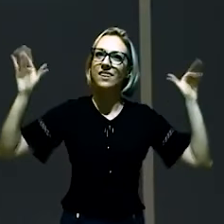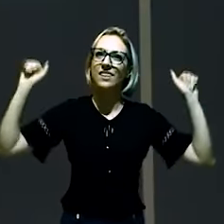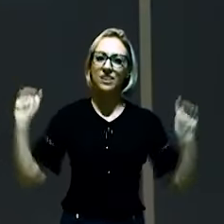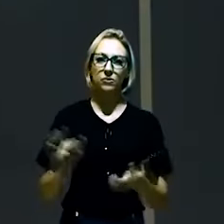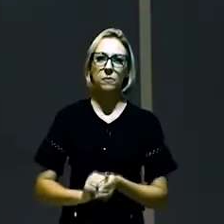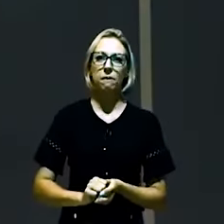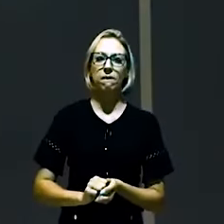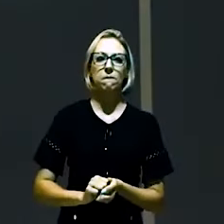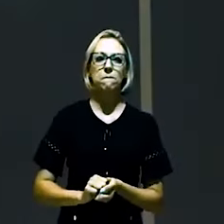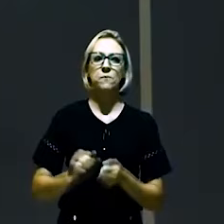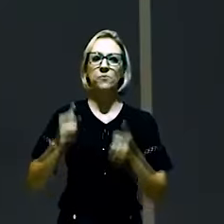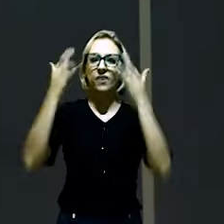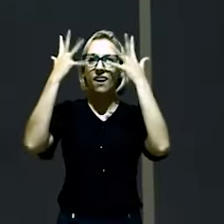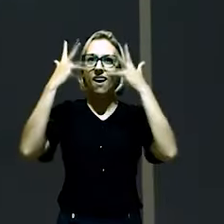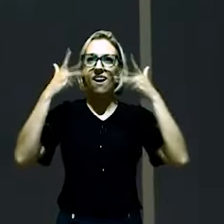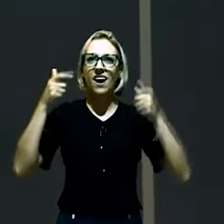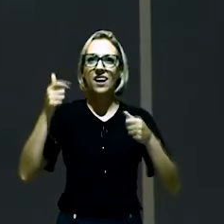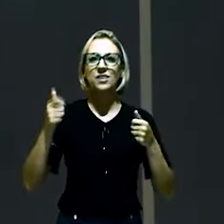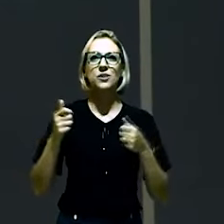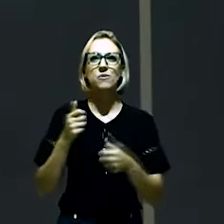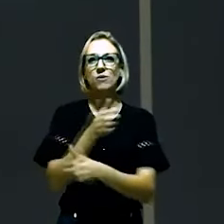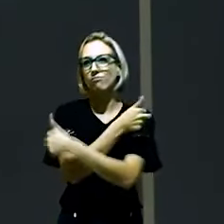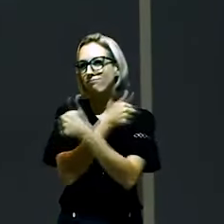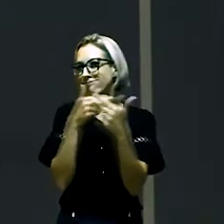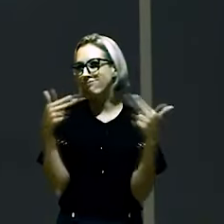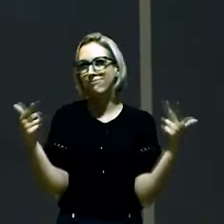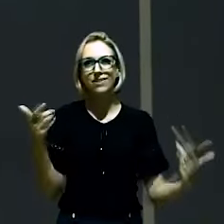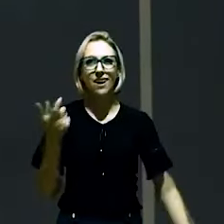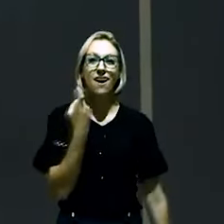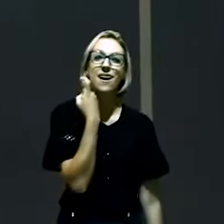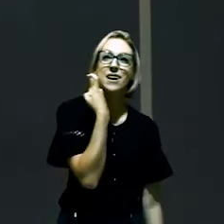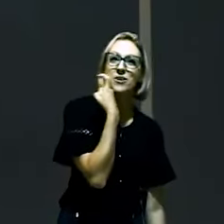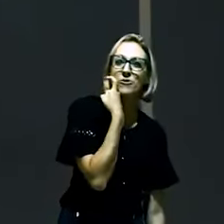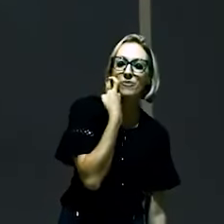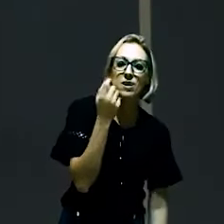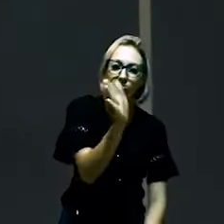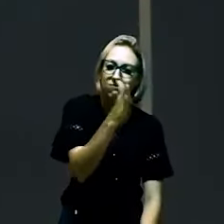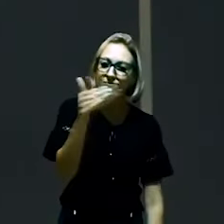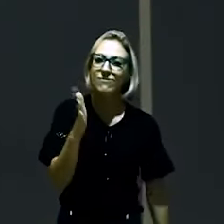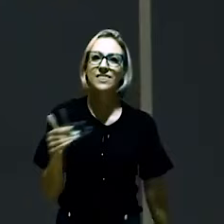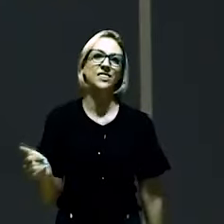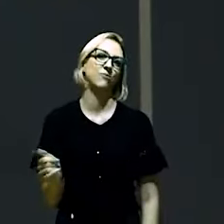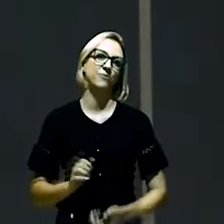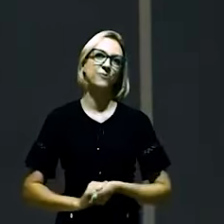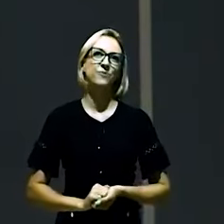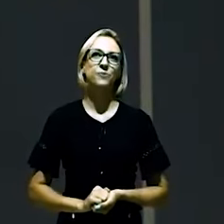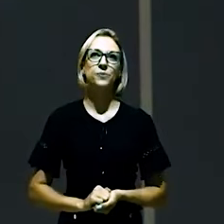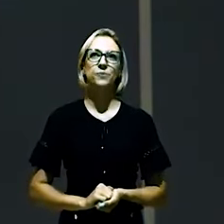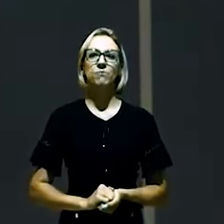répteis e os peixes. Dá para entender. Eu conversava com uma pessoa,